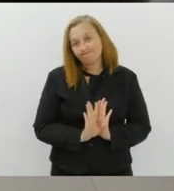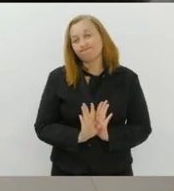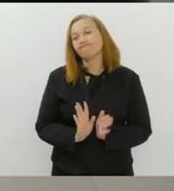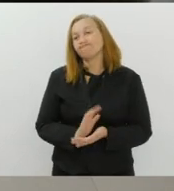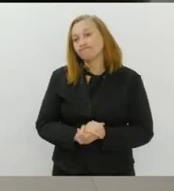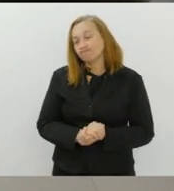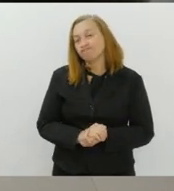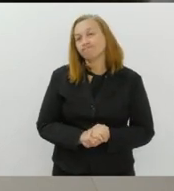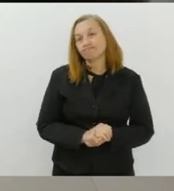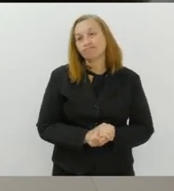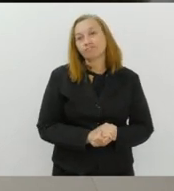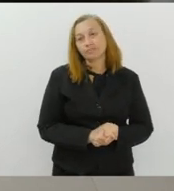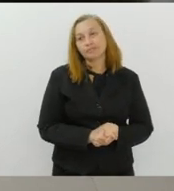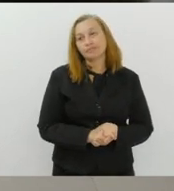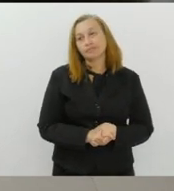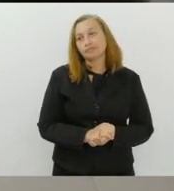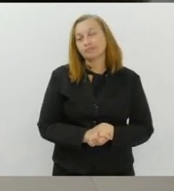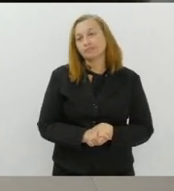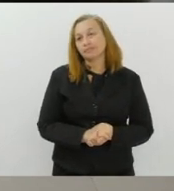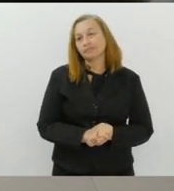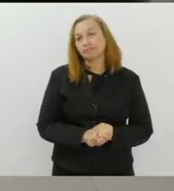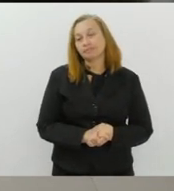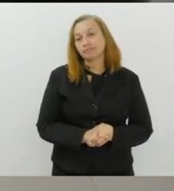a obrigação legal. Né.